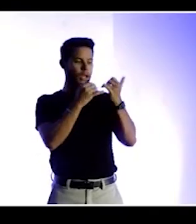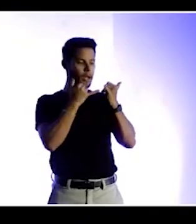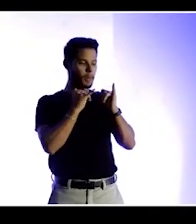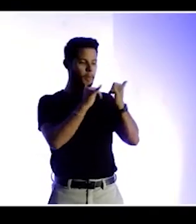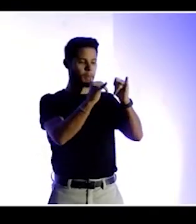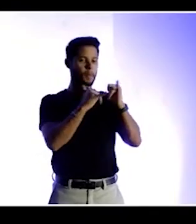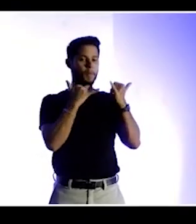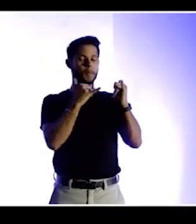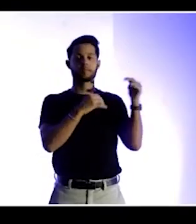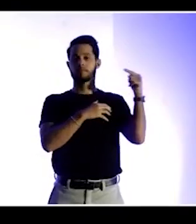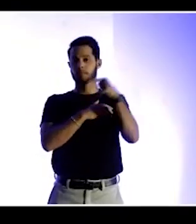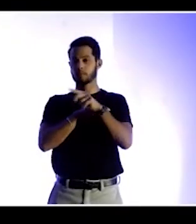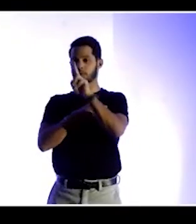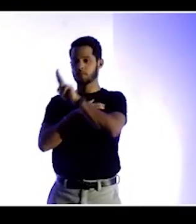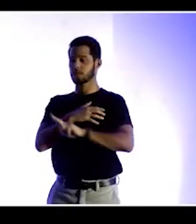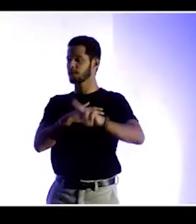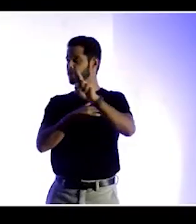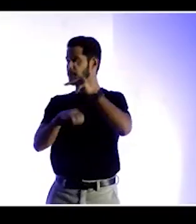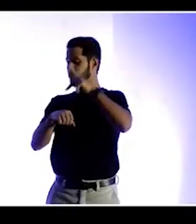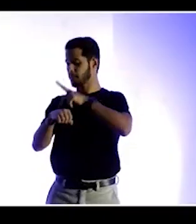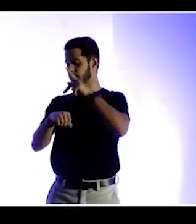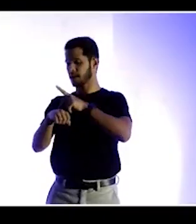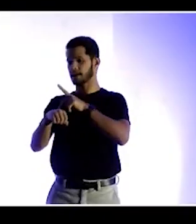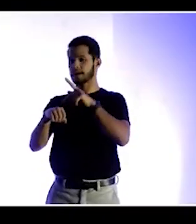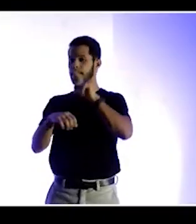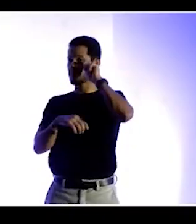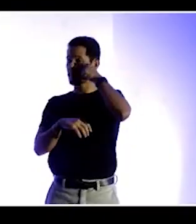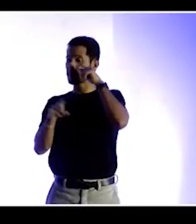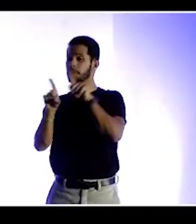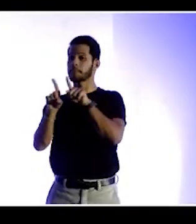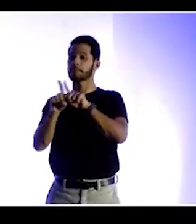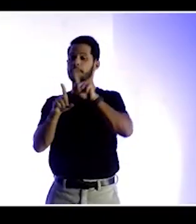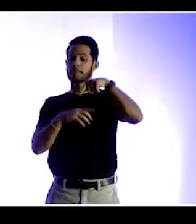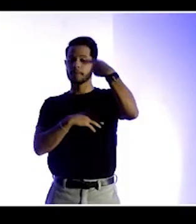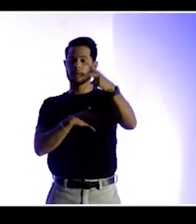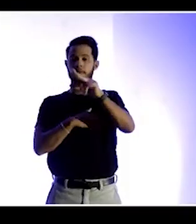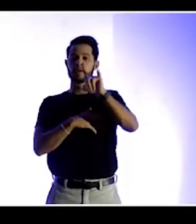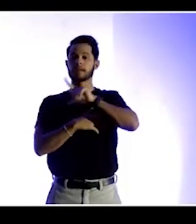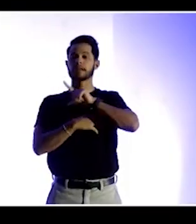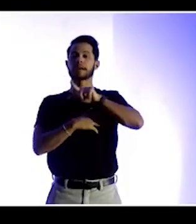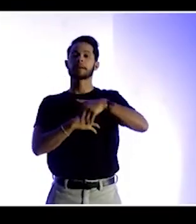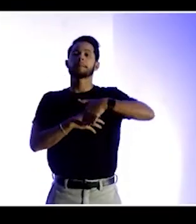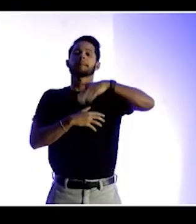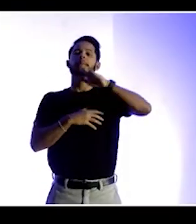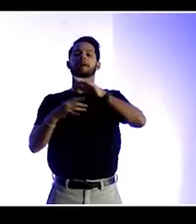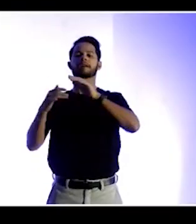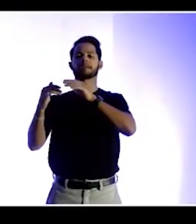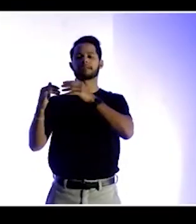até a virada da década vai ter mais energia solar instalada no planeta